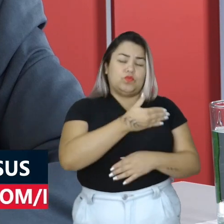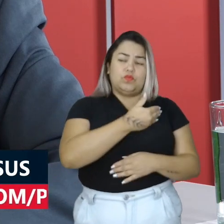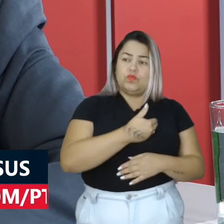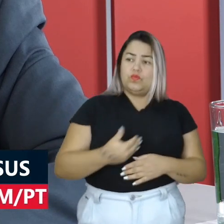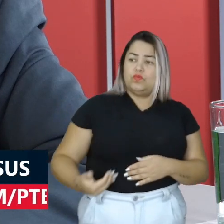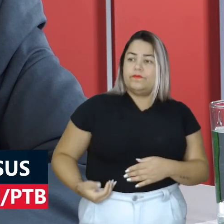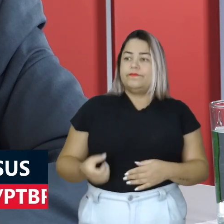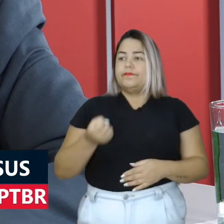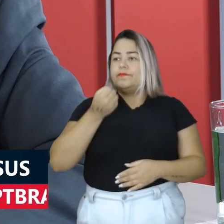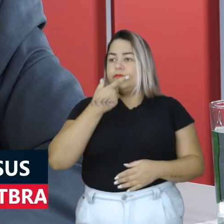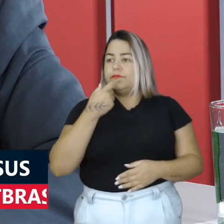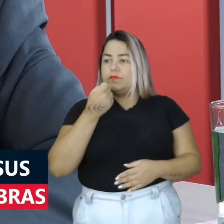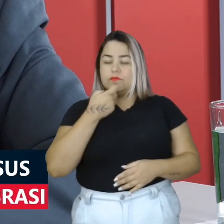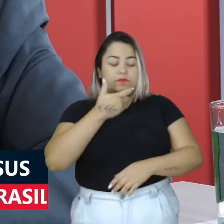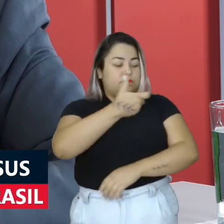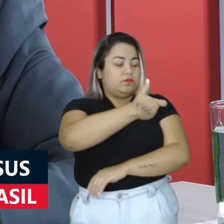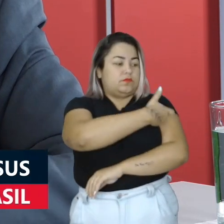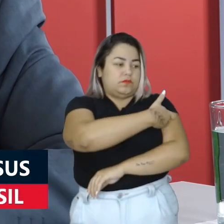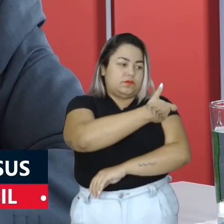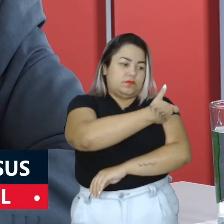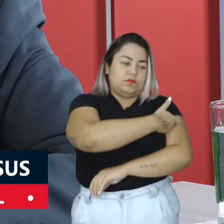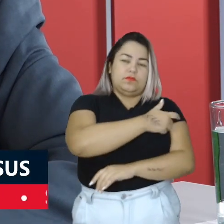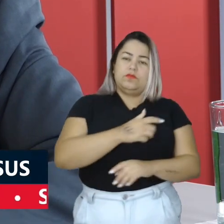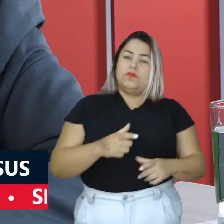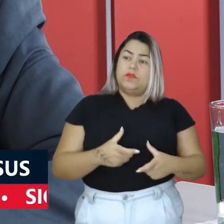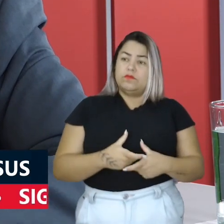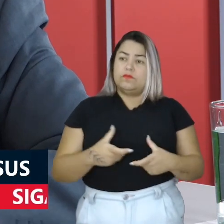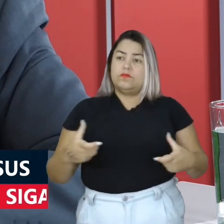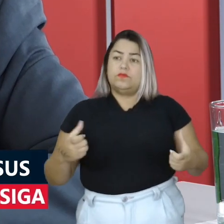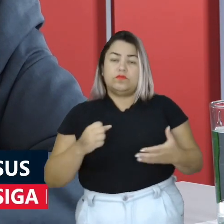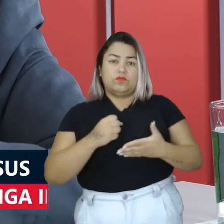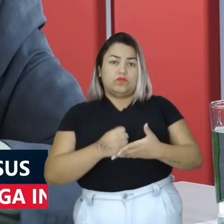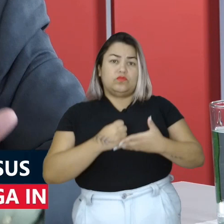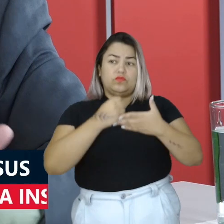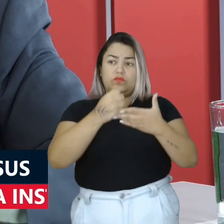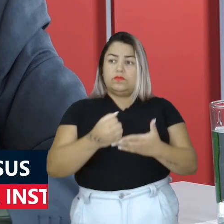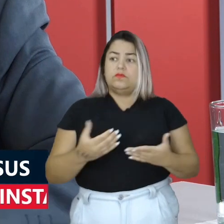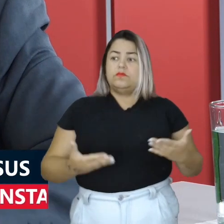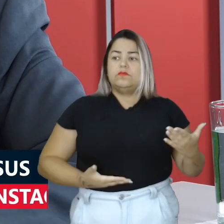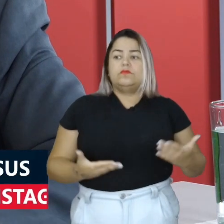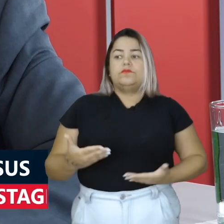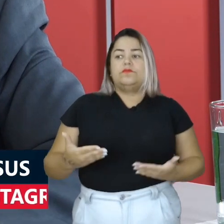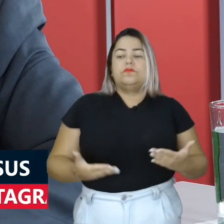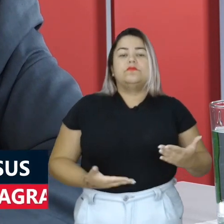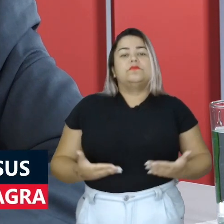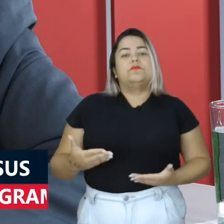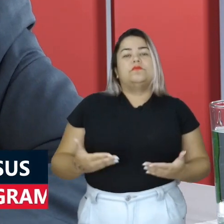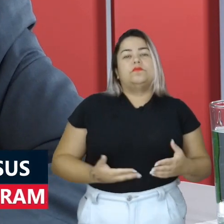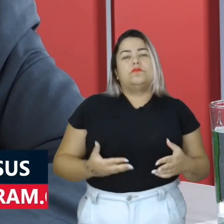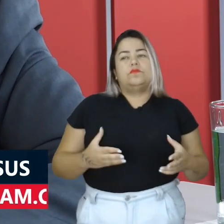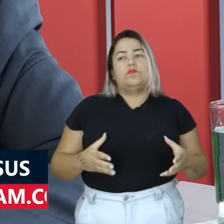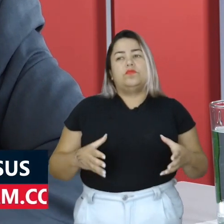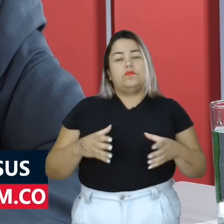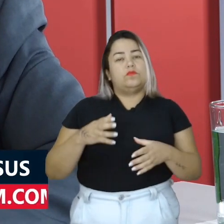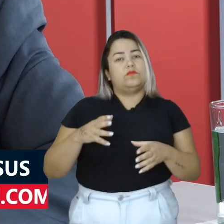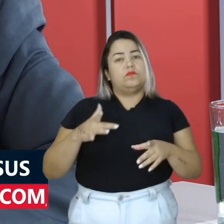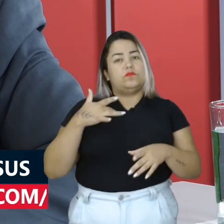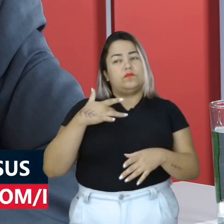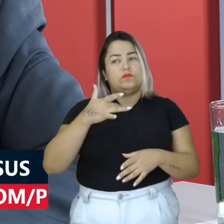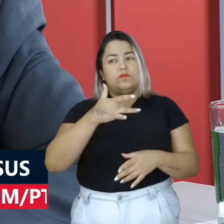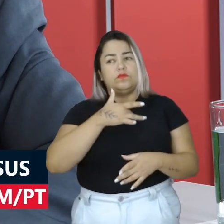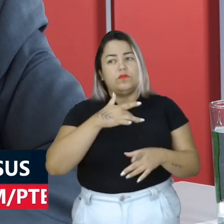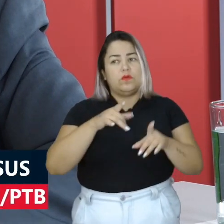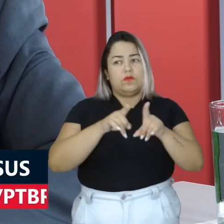de medicamentos, vacinas e aumentar a oferta de serviços, seja através da rede pública, seja através da